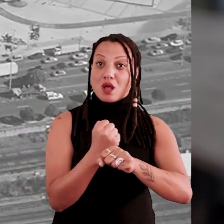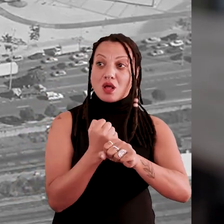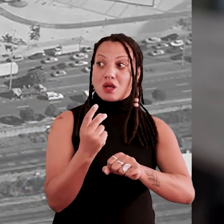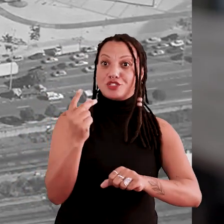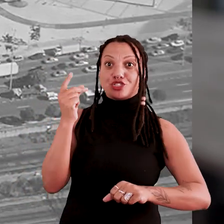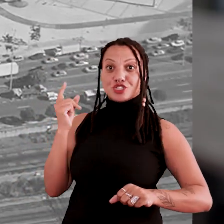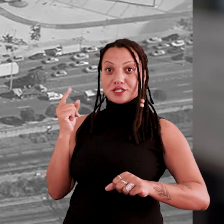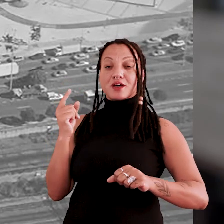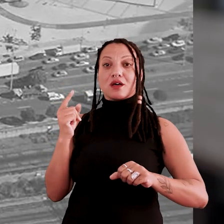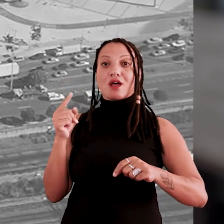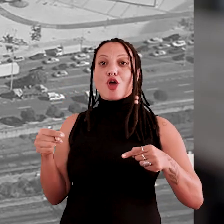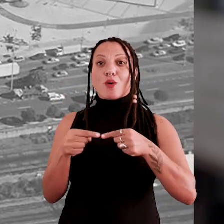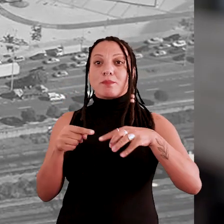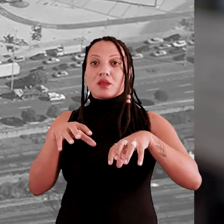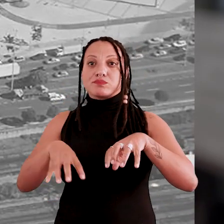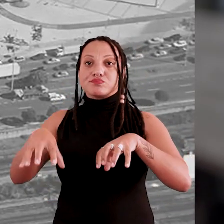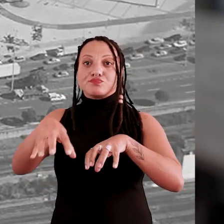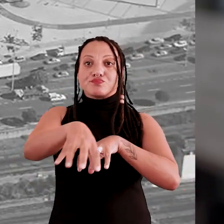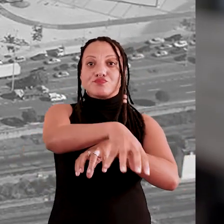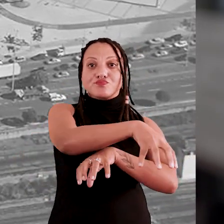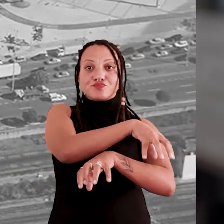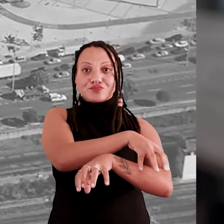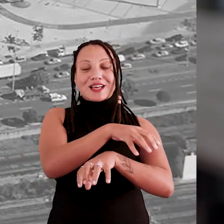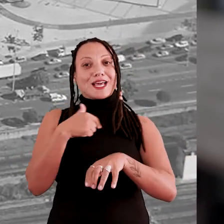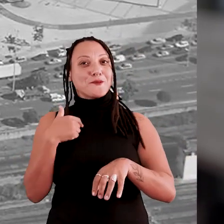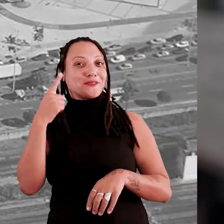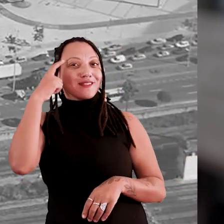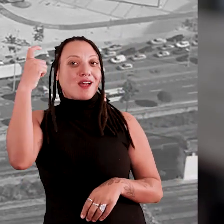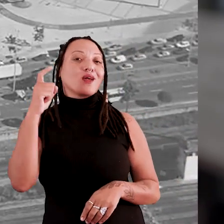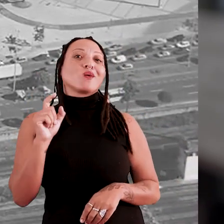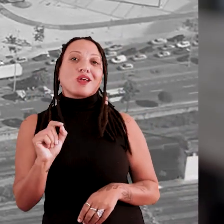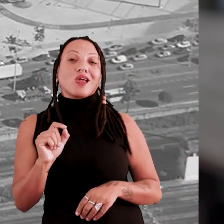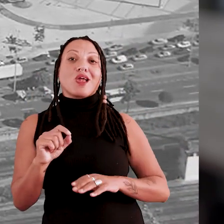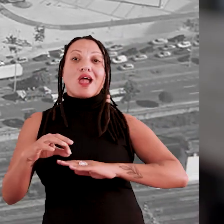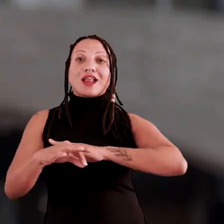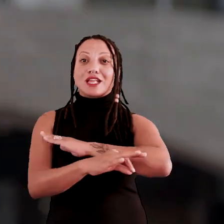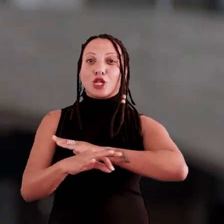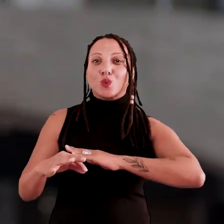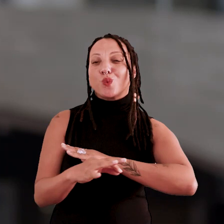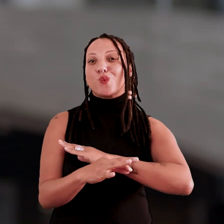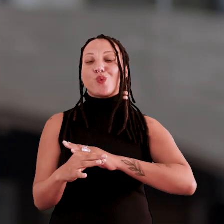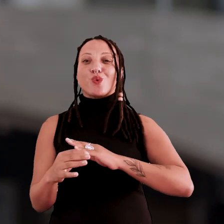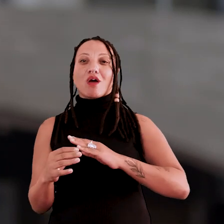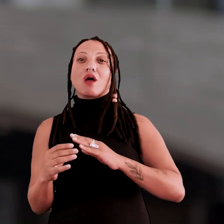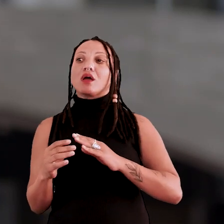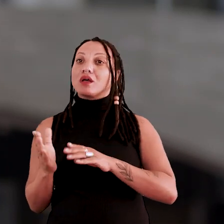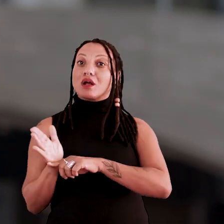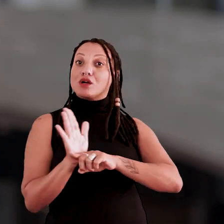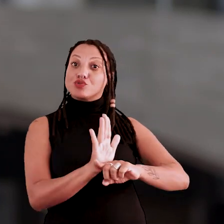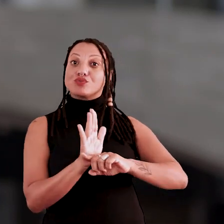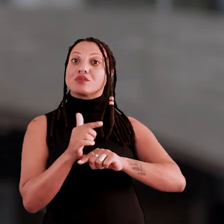ampliar, conseguir gerar um alcance melhor e promover estruturas que tivessem condições de abraçar